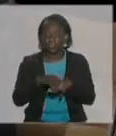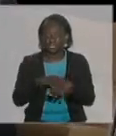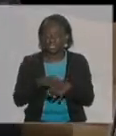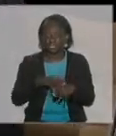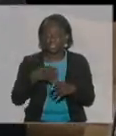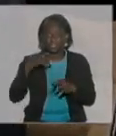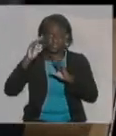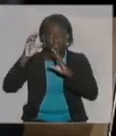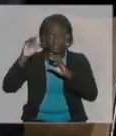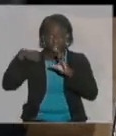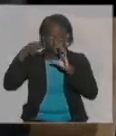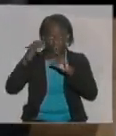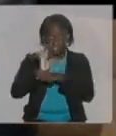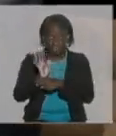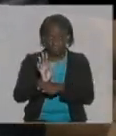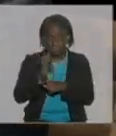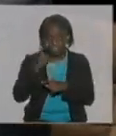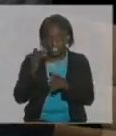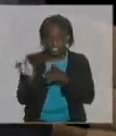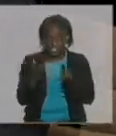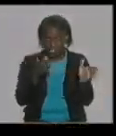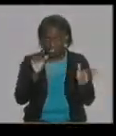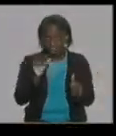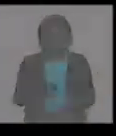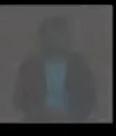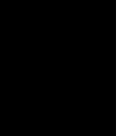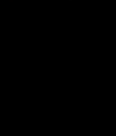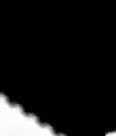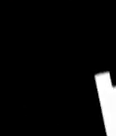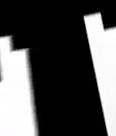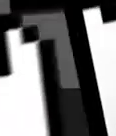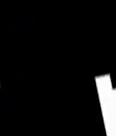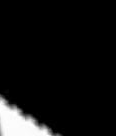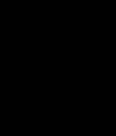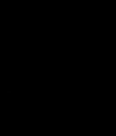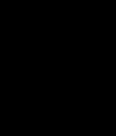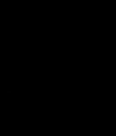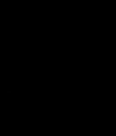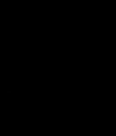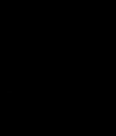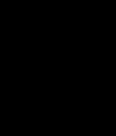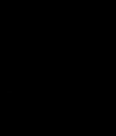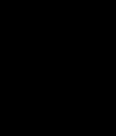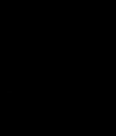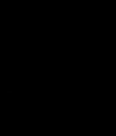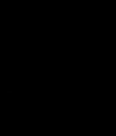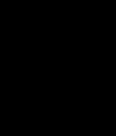do documentário. Vamos assistir um trechinho, né? Vamos lá.